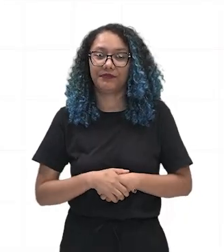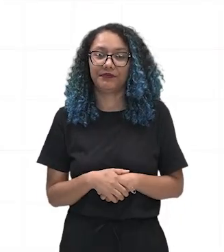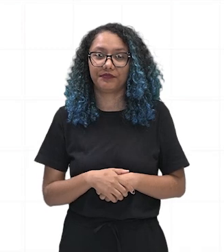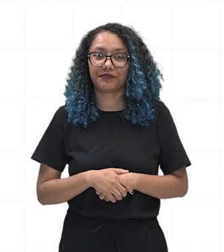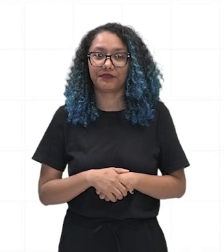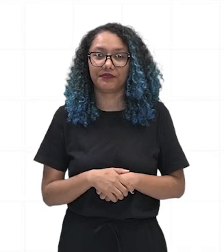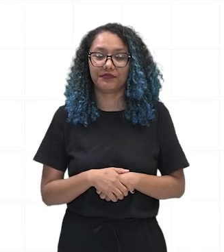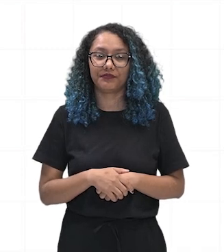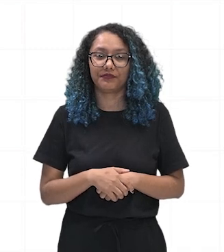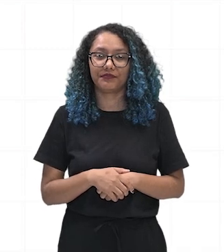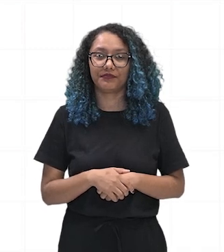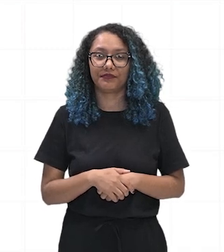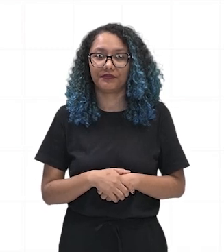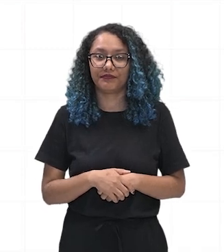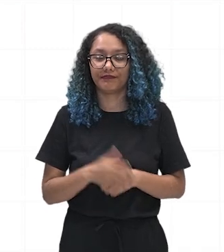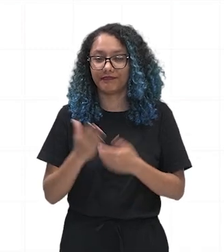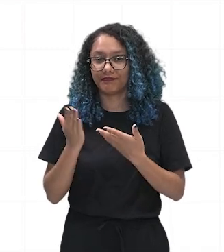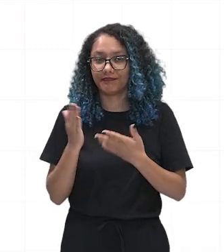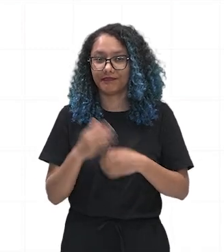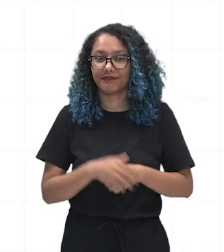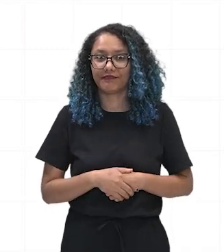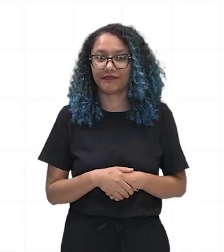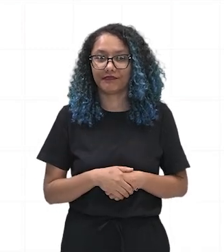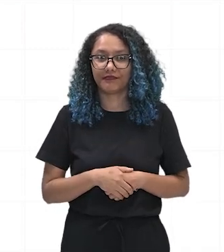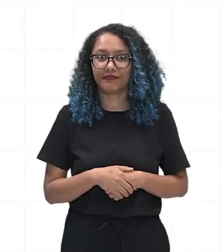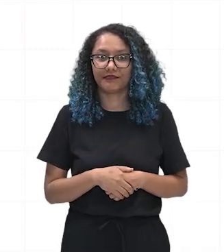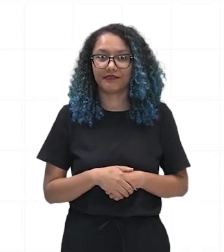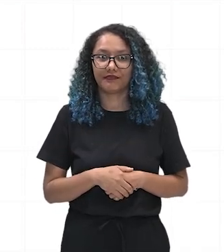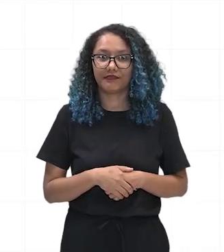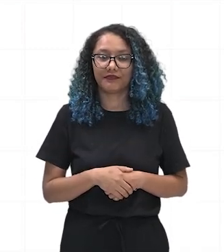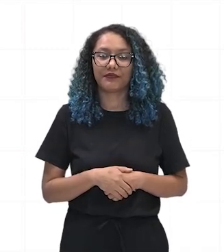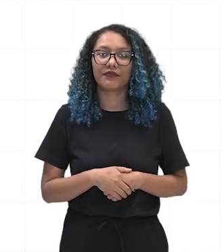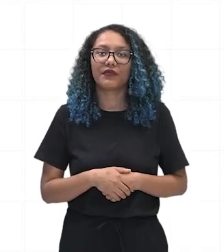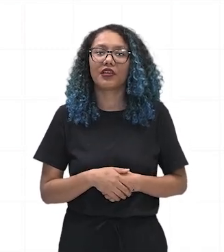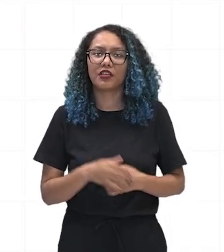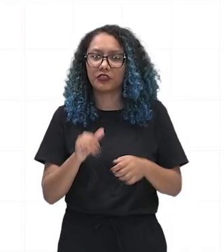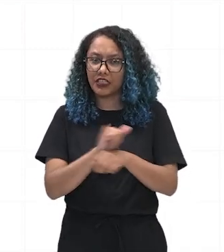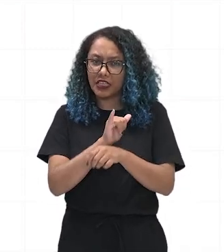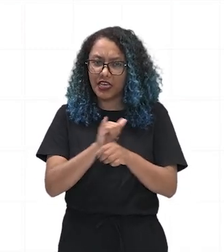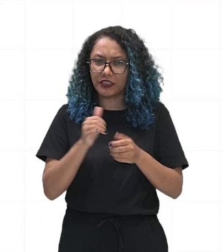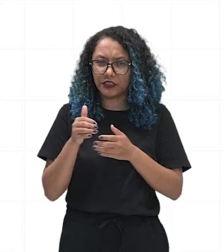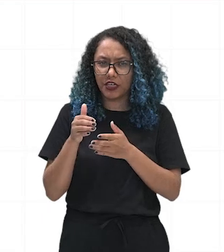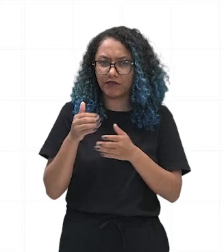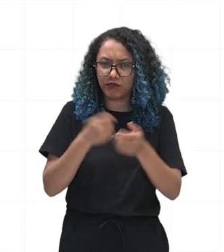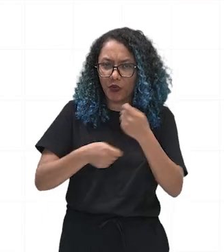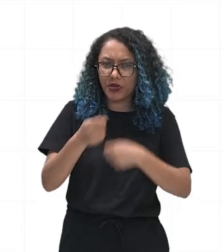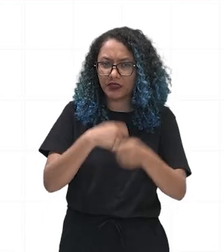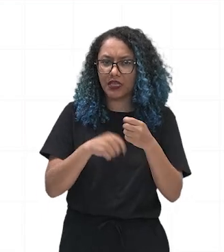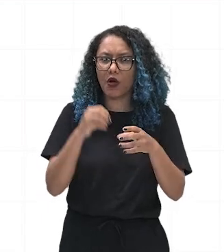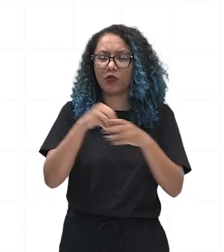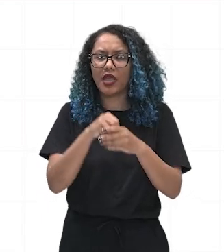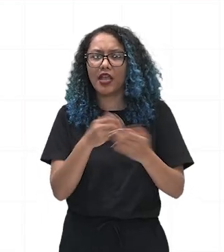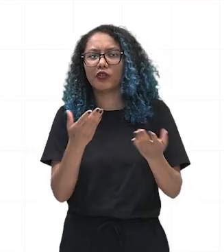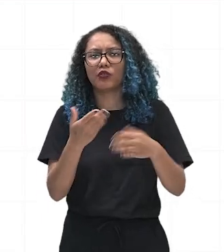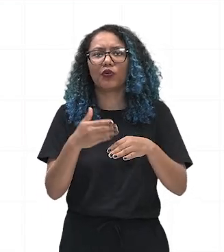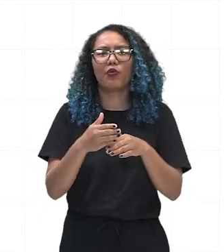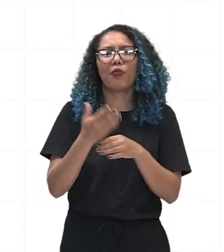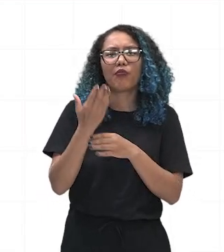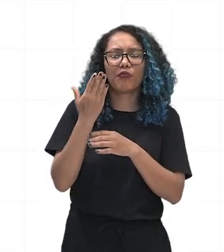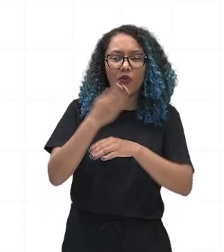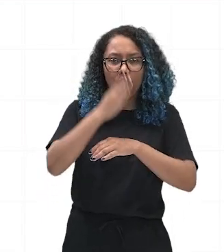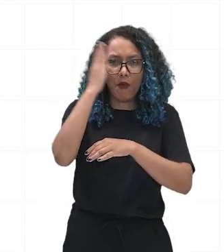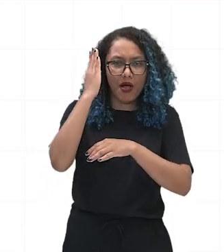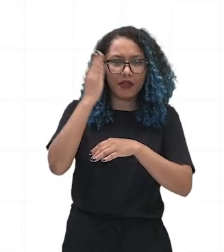conhecimento aí na telinha para vocês. Lógicas comerciais na Antiguidade Romana e no mundo medieval. E